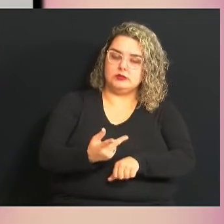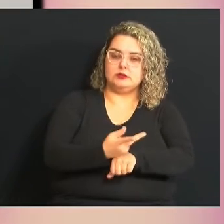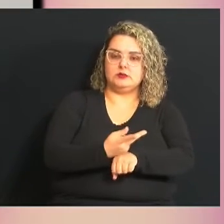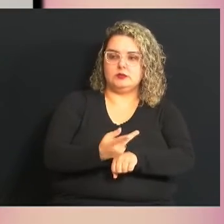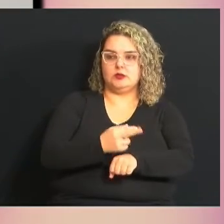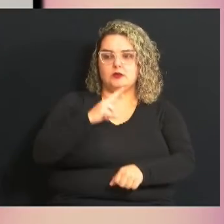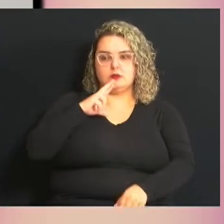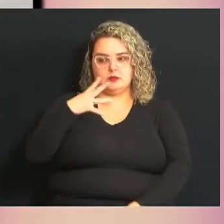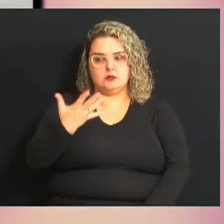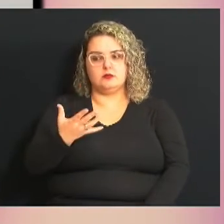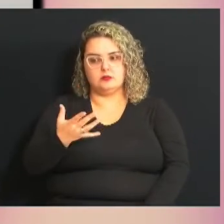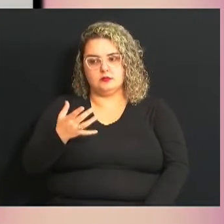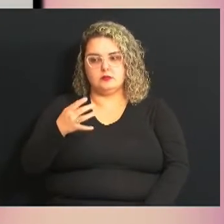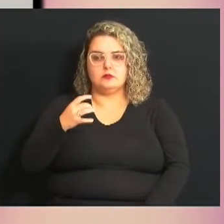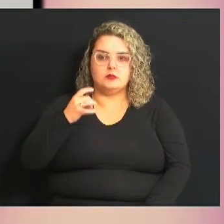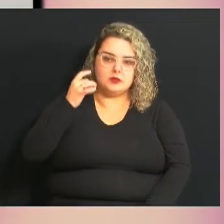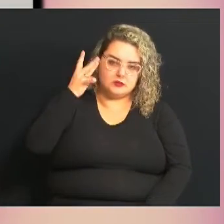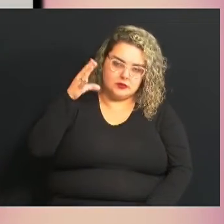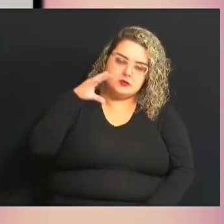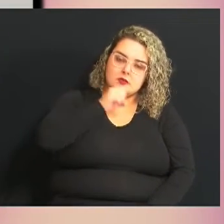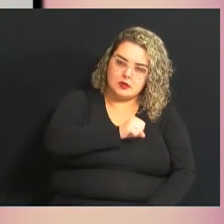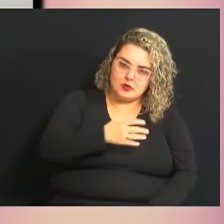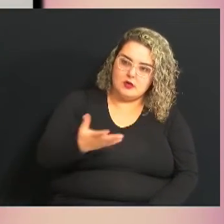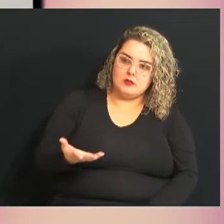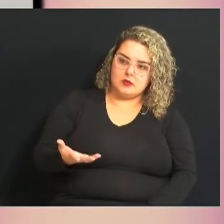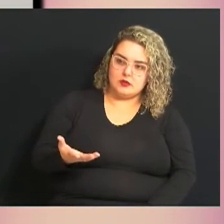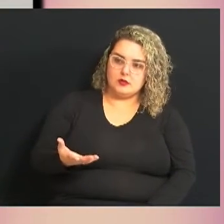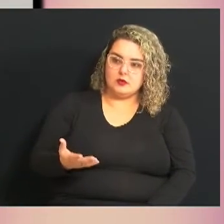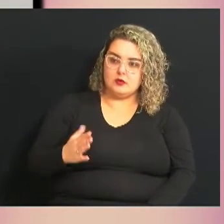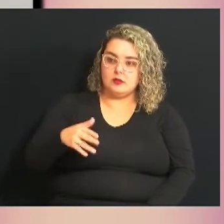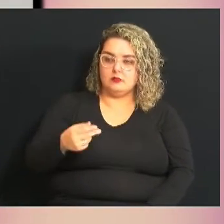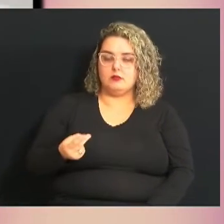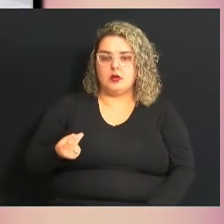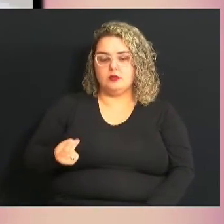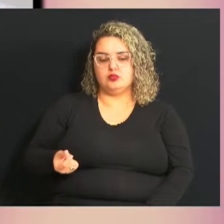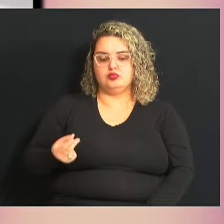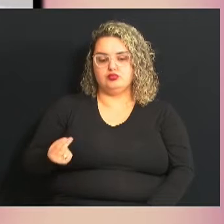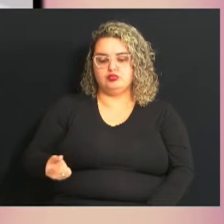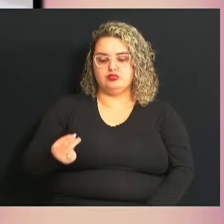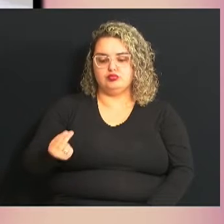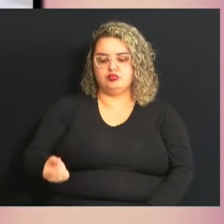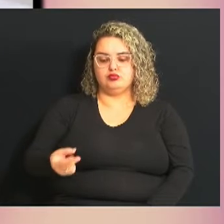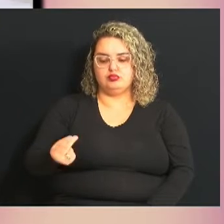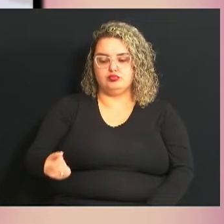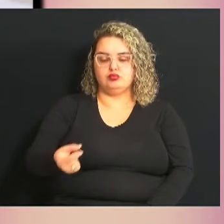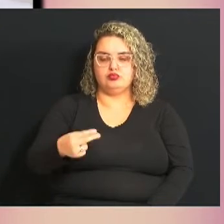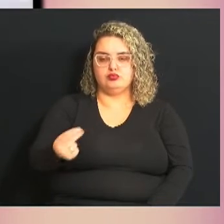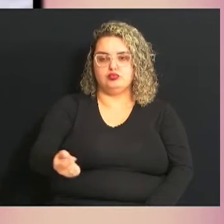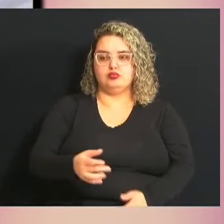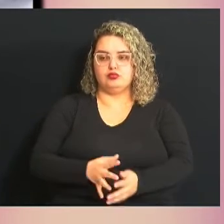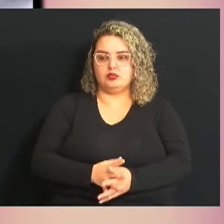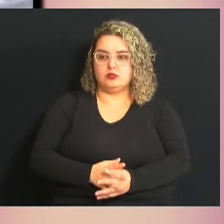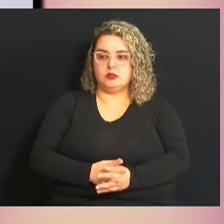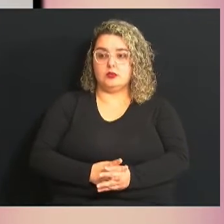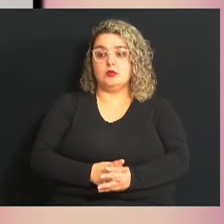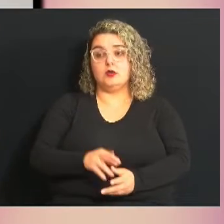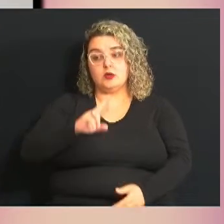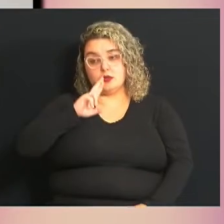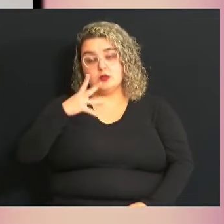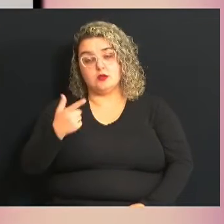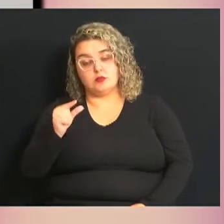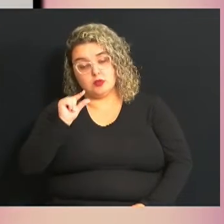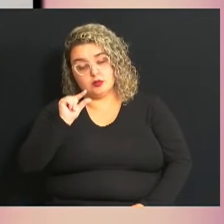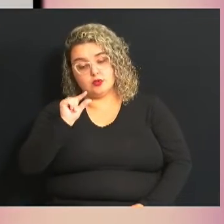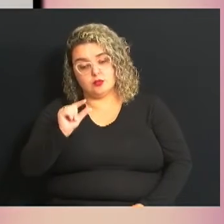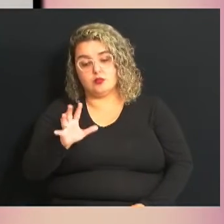resultado vem mais rápido também, né? Quando ela já está muito instalada, há muito tempo, os resultados demoram um pouco mais para ser